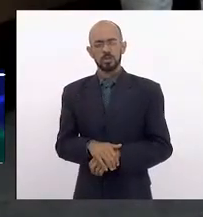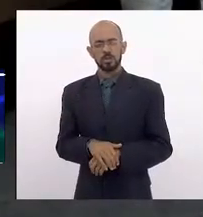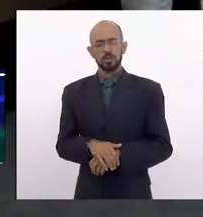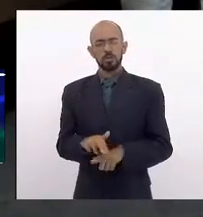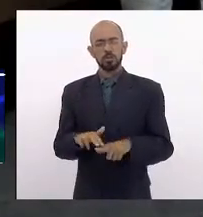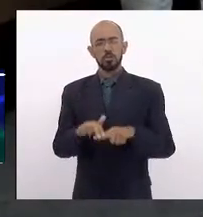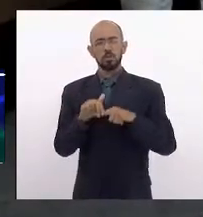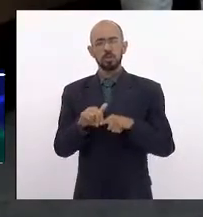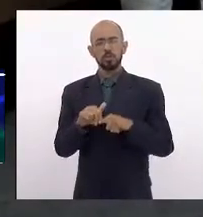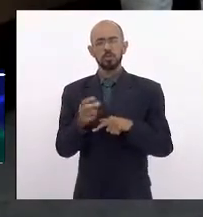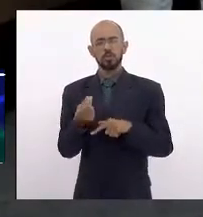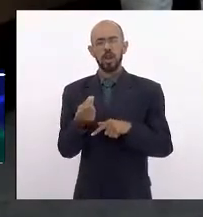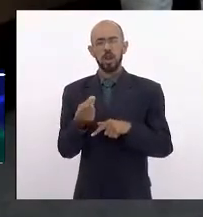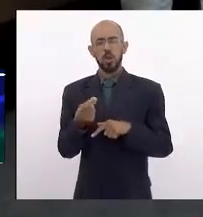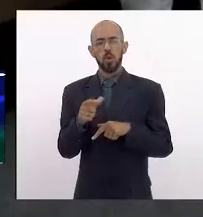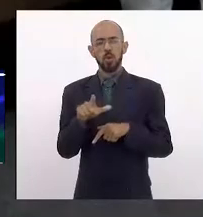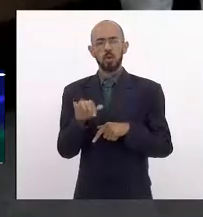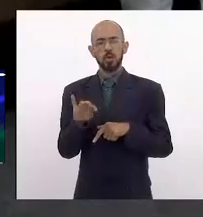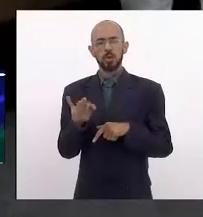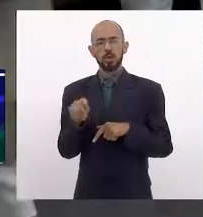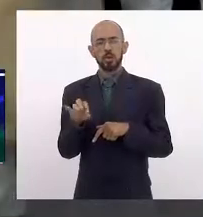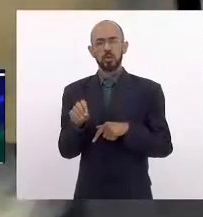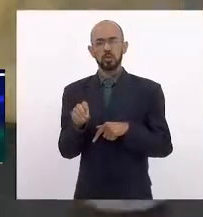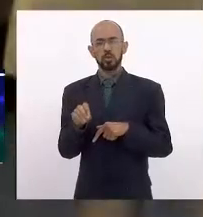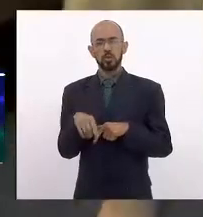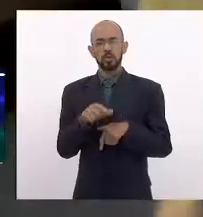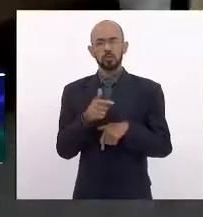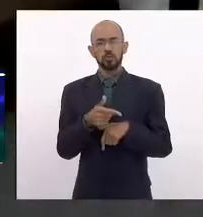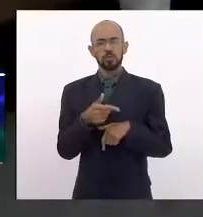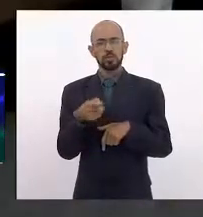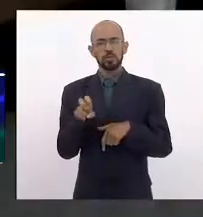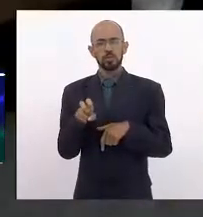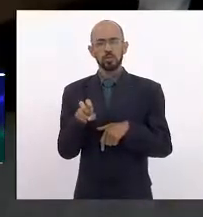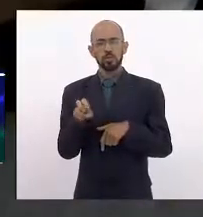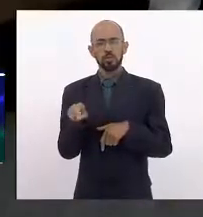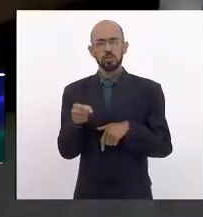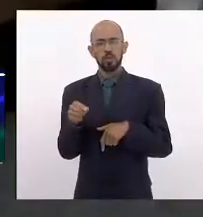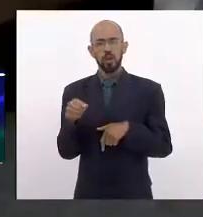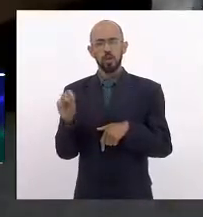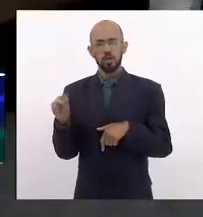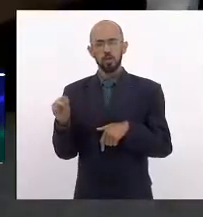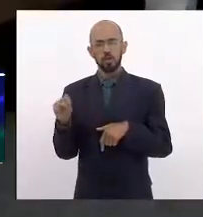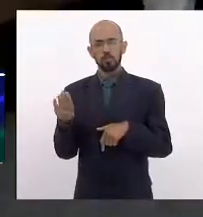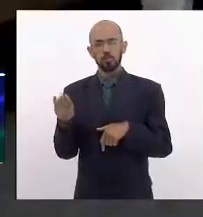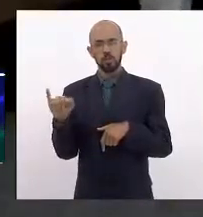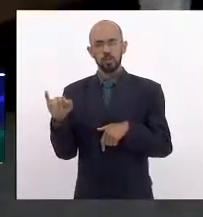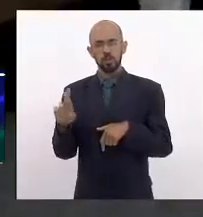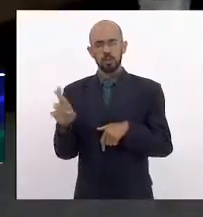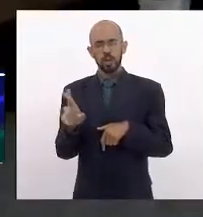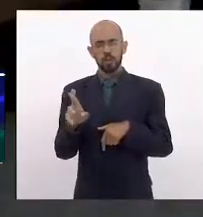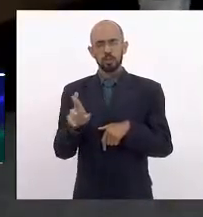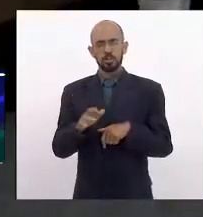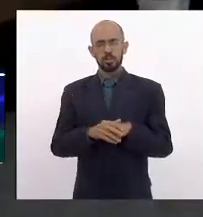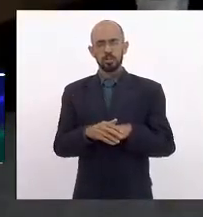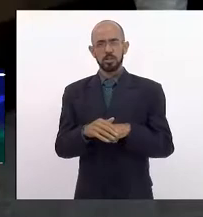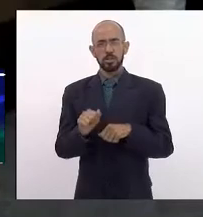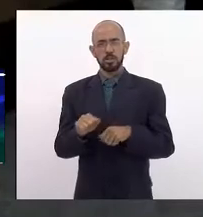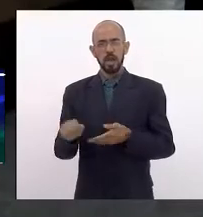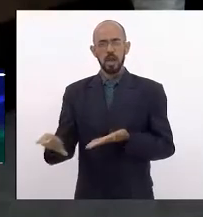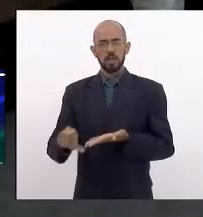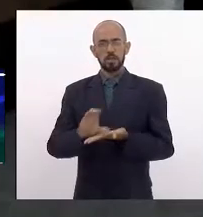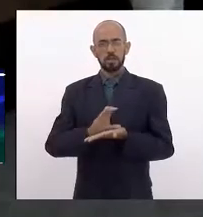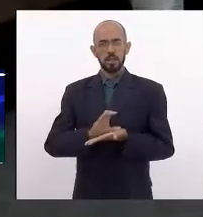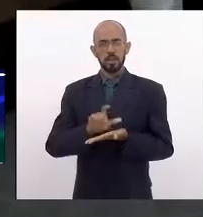de 85. Oito bilhões de reais e a receita corrente líquida proposta era